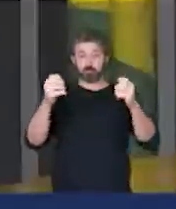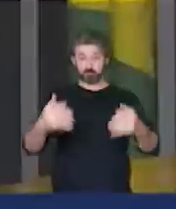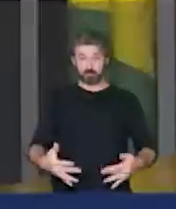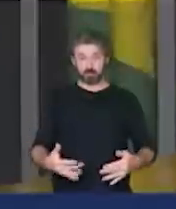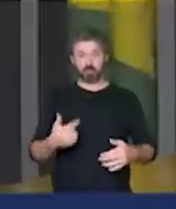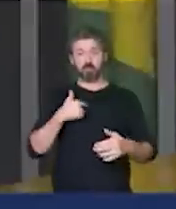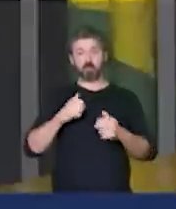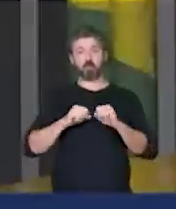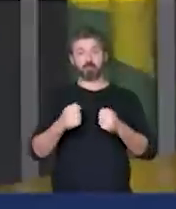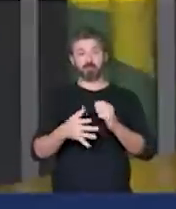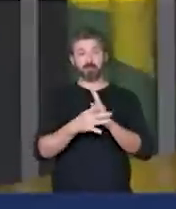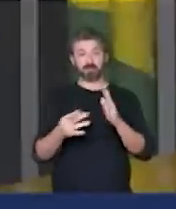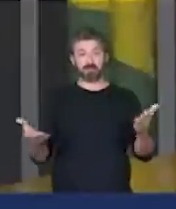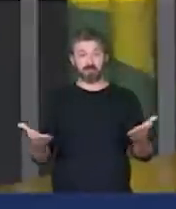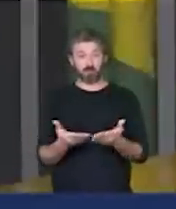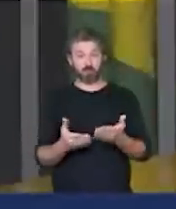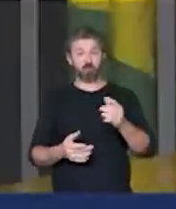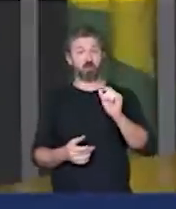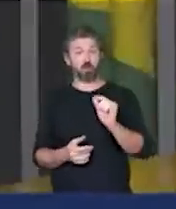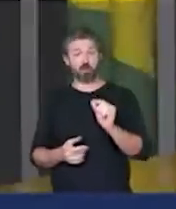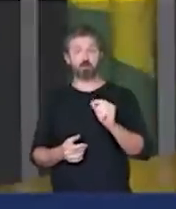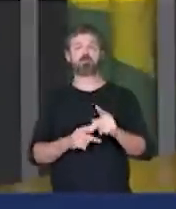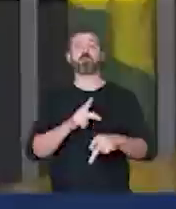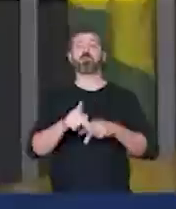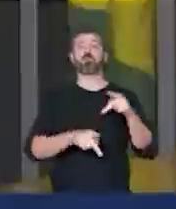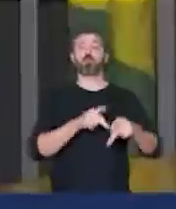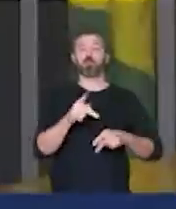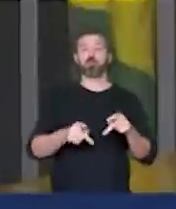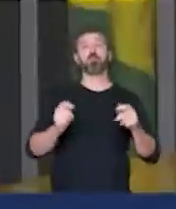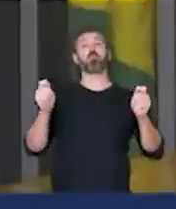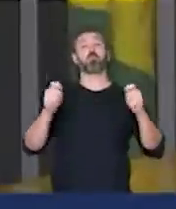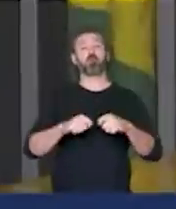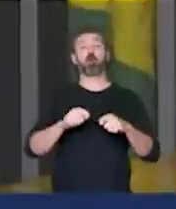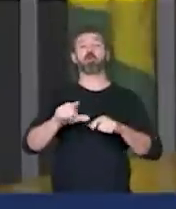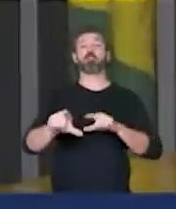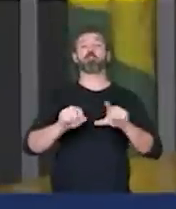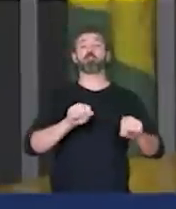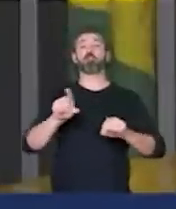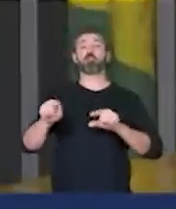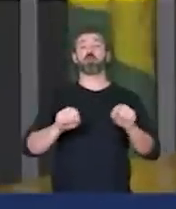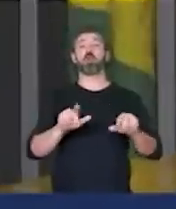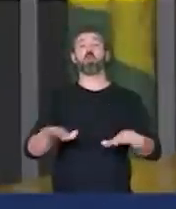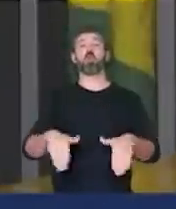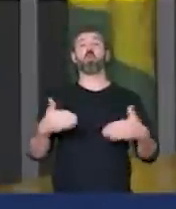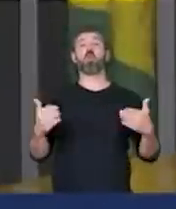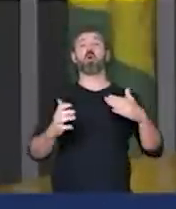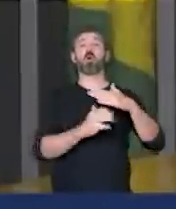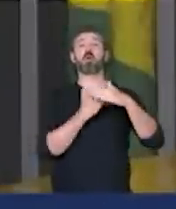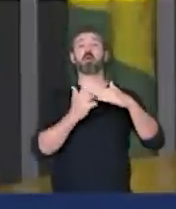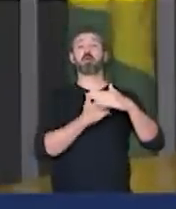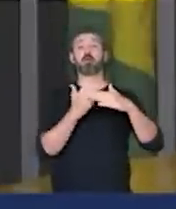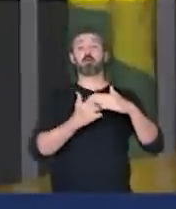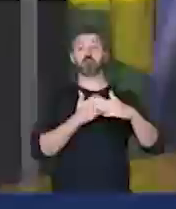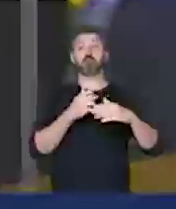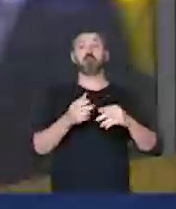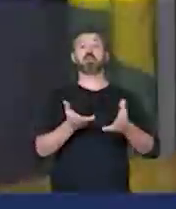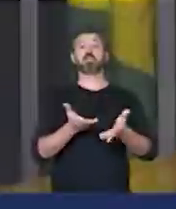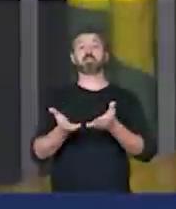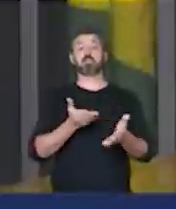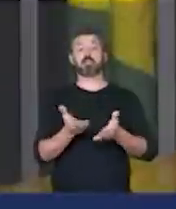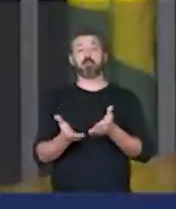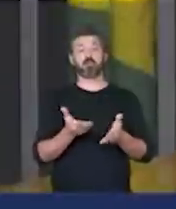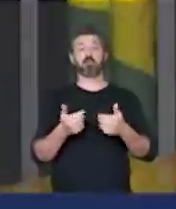nesse destaque é que a população possa escolher qual empresa vai lhe fornecer o serviço de